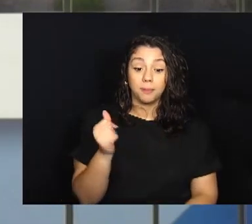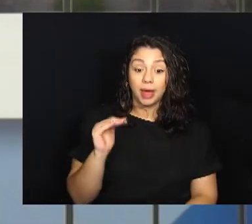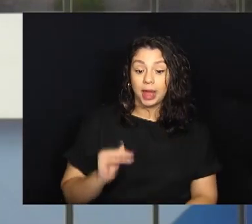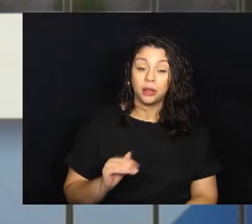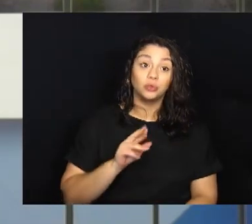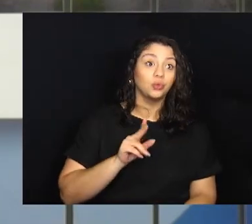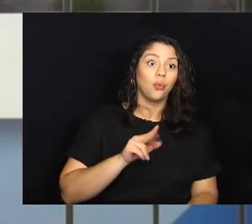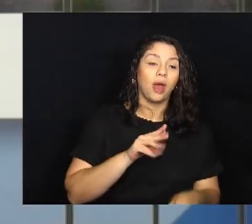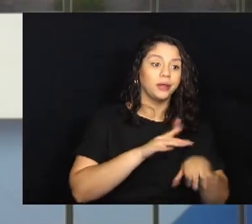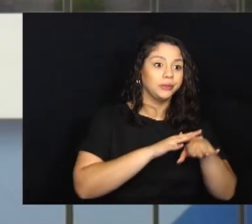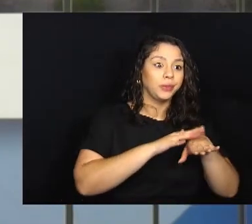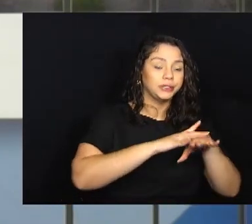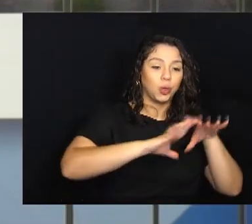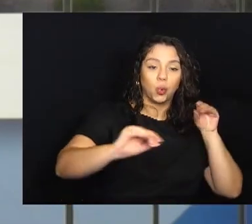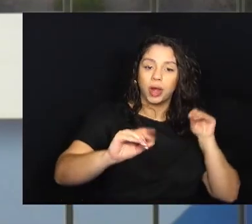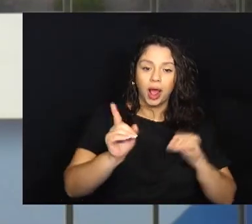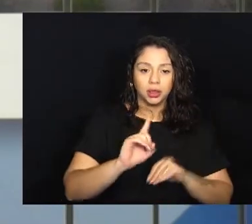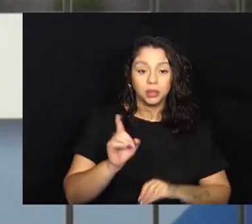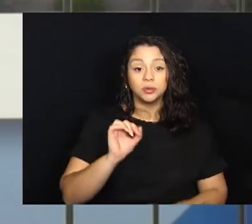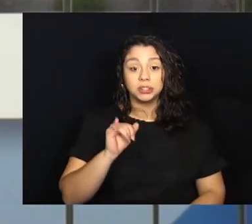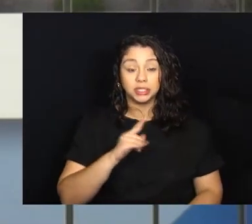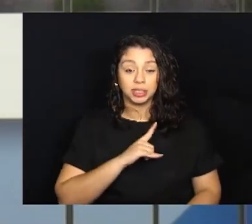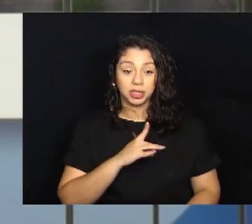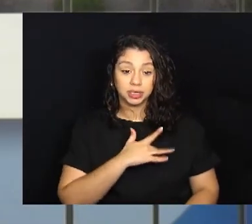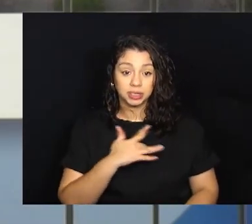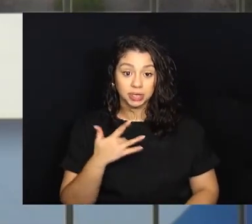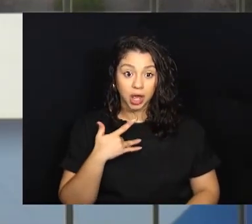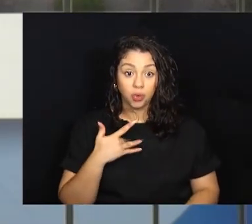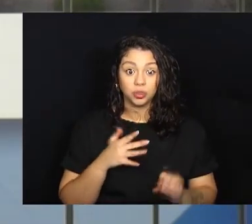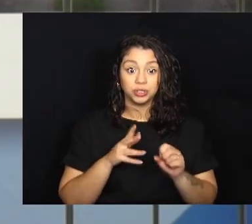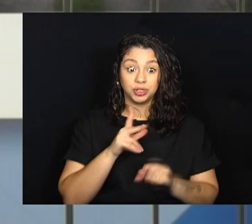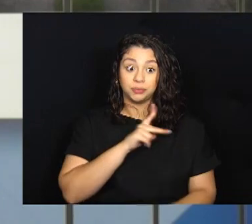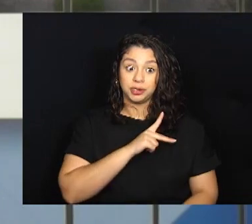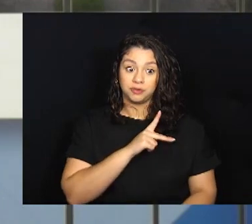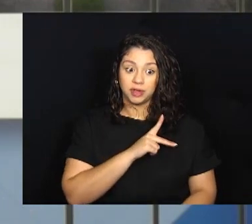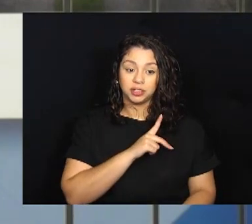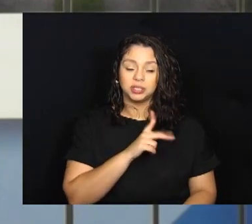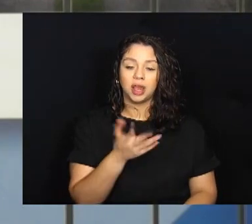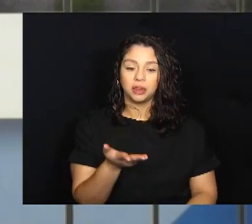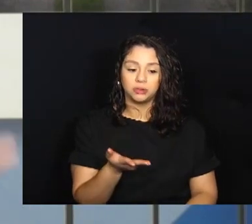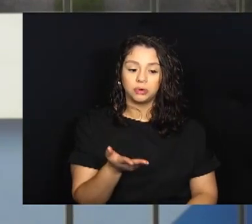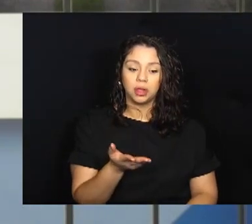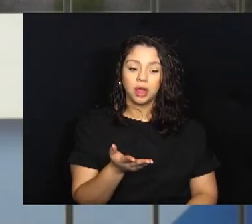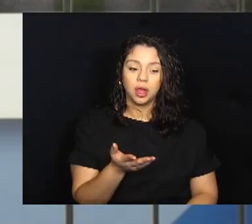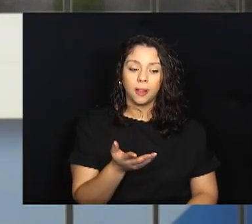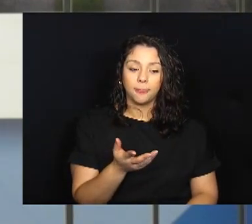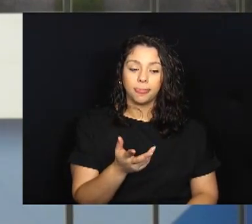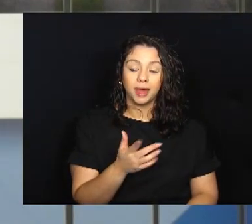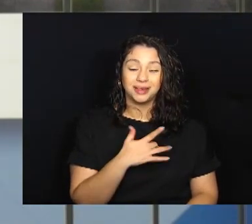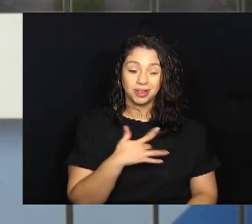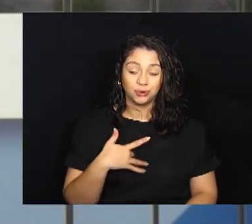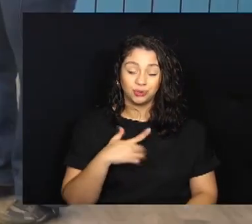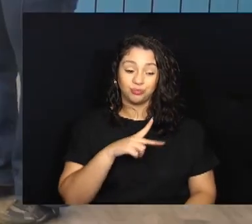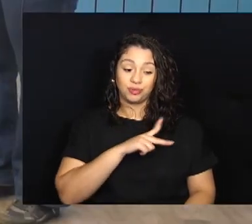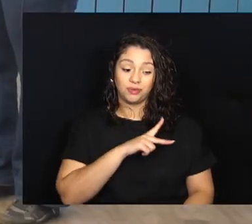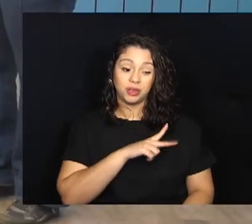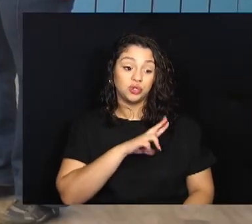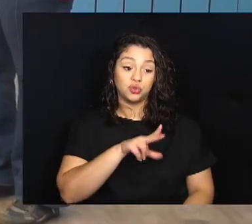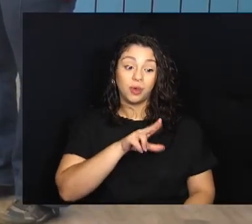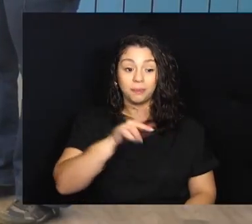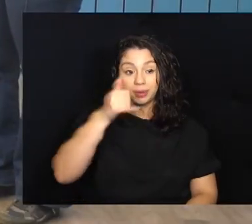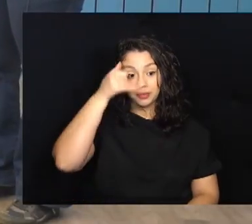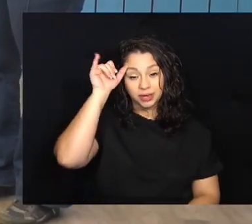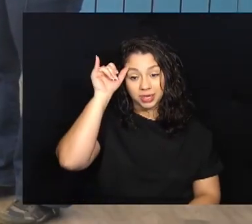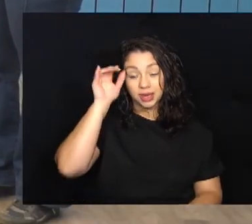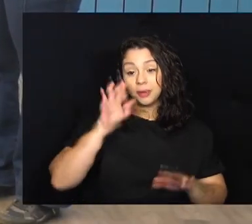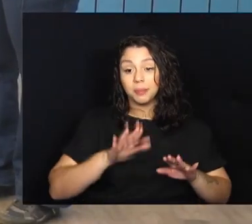que a saúde ela vai sendo privatizada, ela vai se tornando um negócio, ela vai caminhando no sentido não de prevenir,